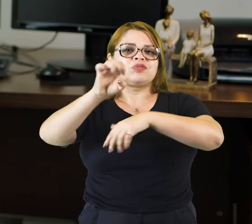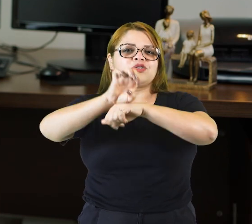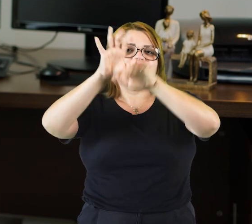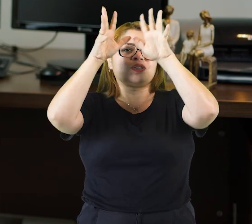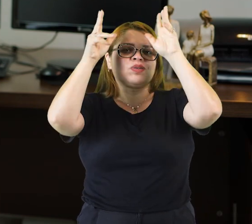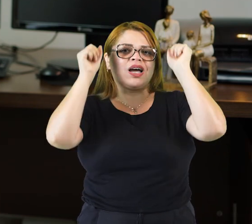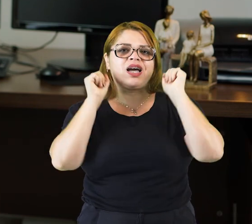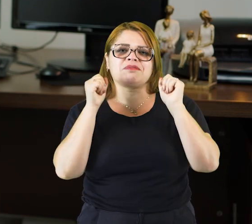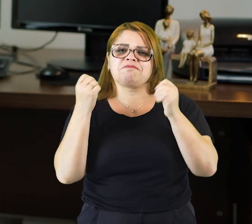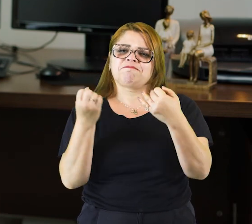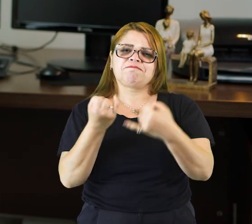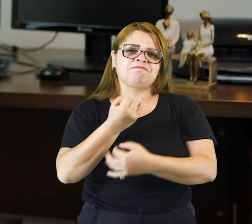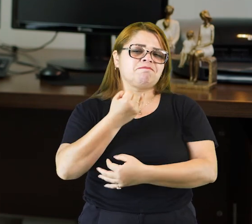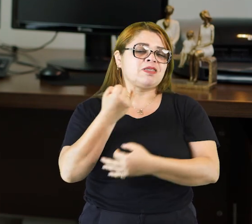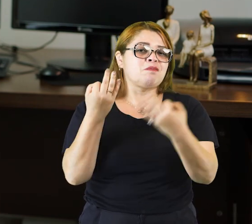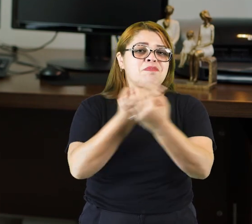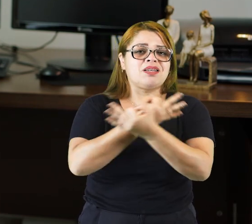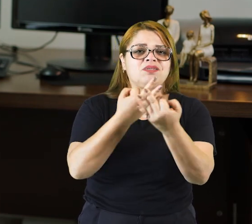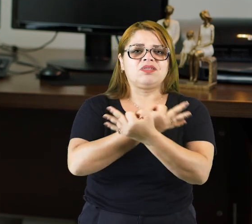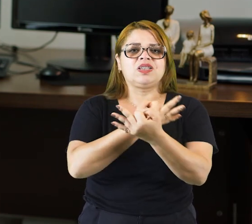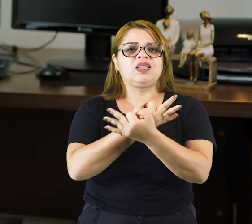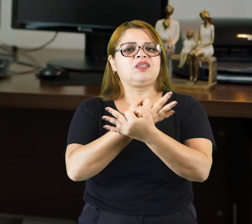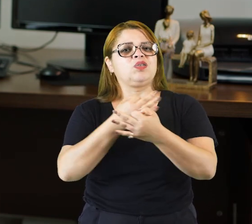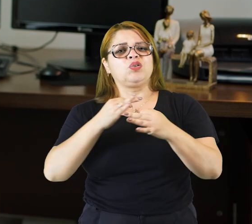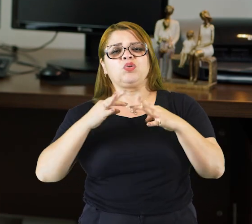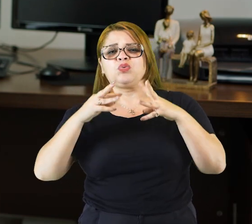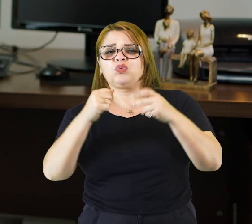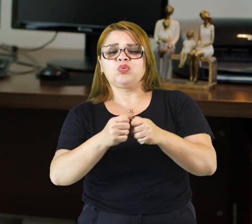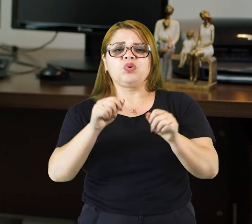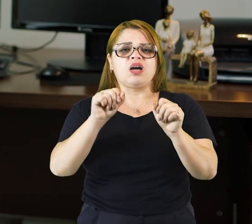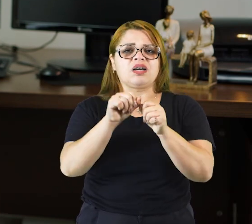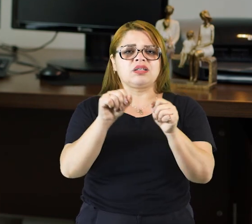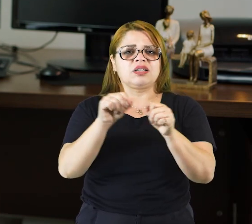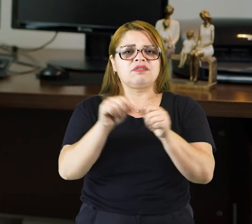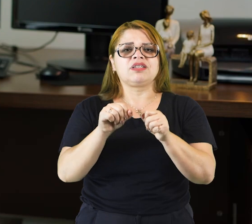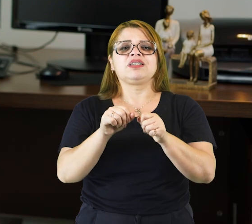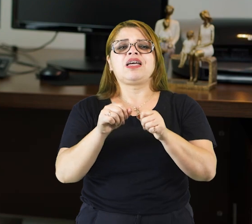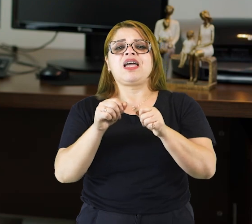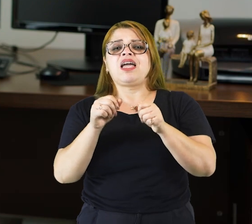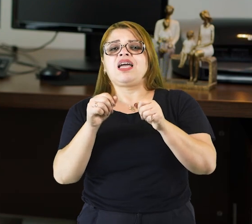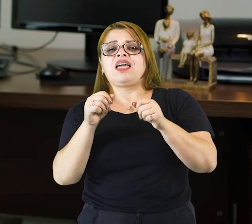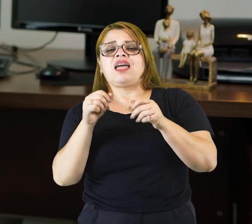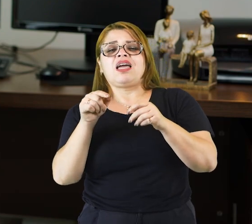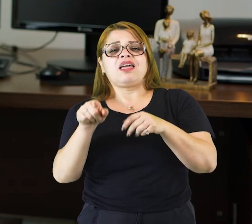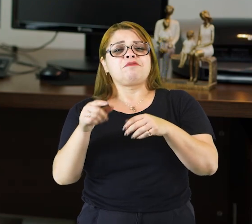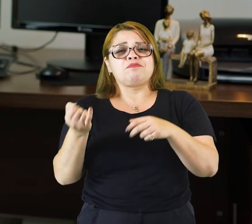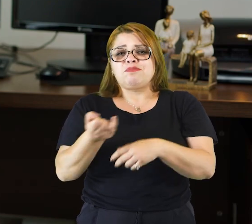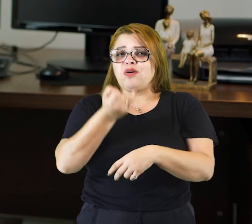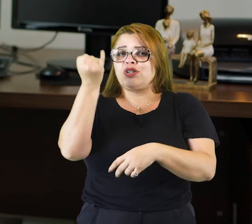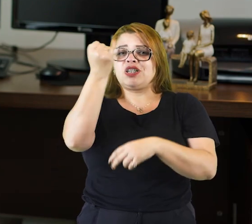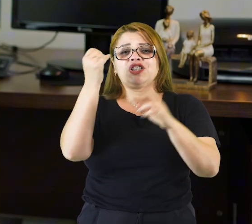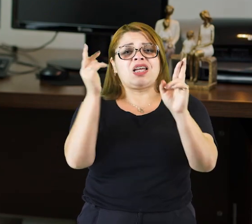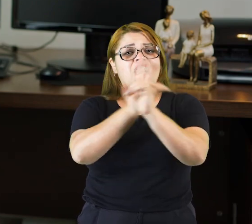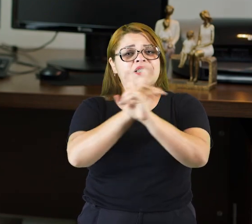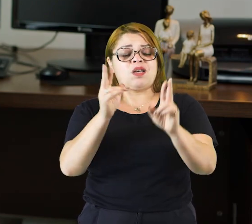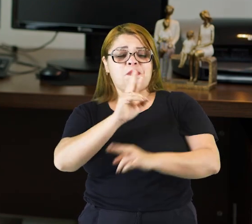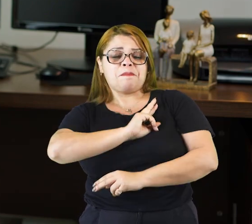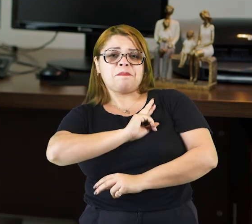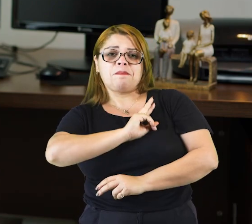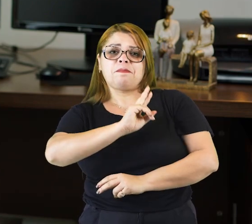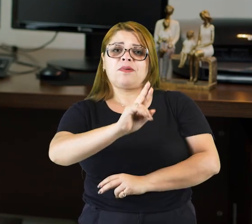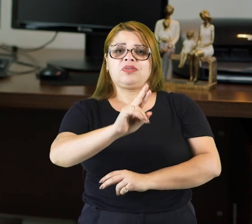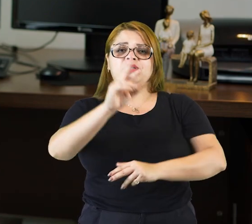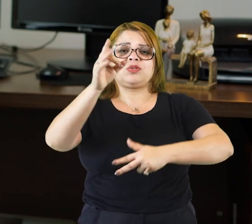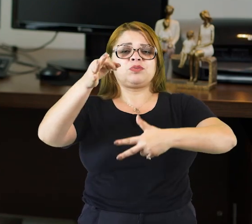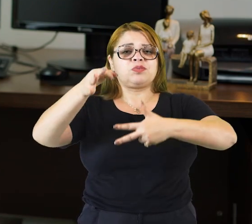Estado do Acre, é inegável. E tudo quanto foi feito ou dito é pouco ainda em relação ao que ela representa